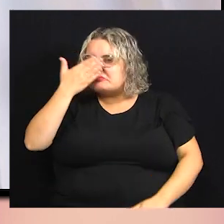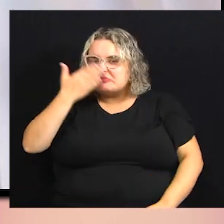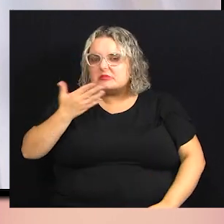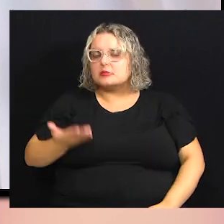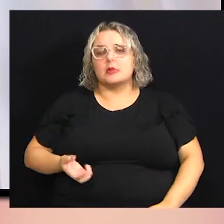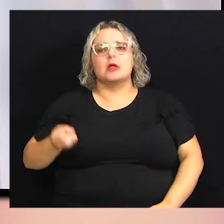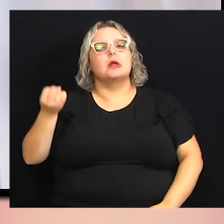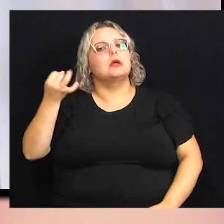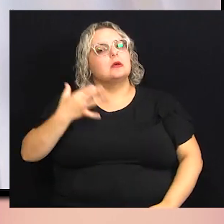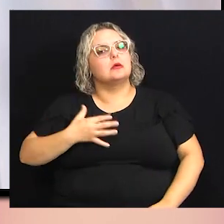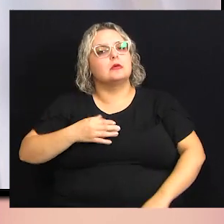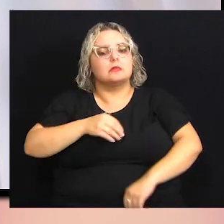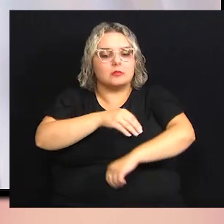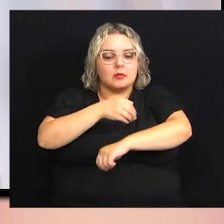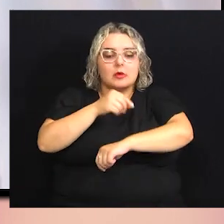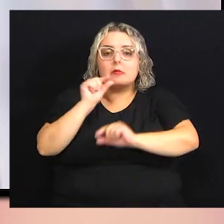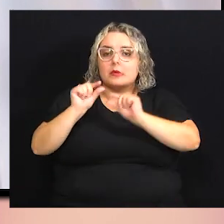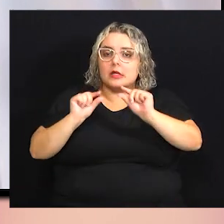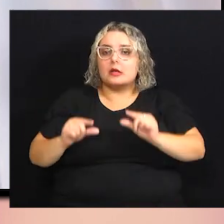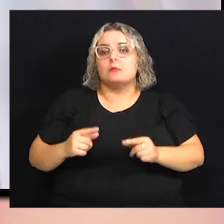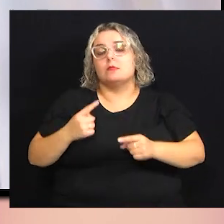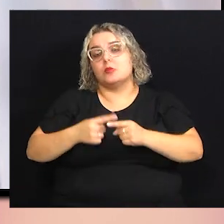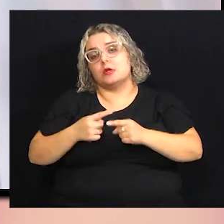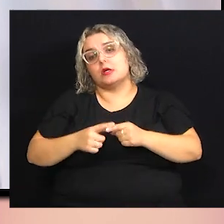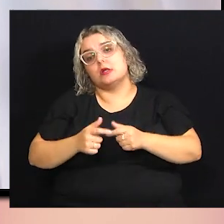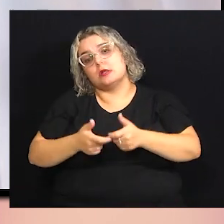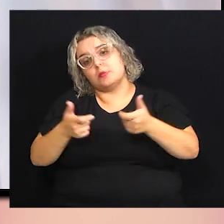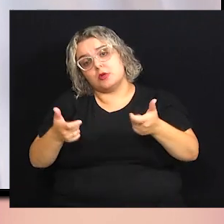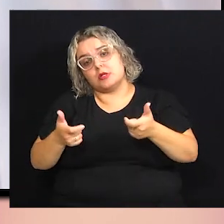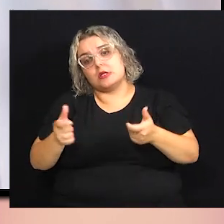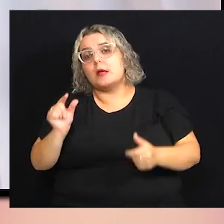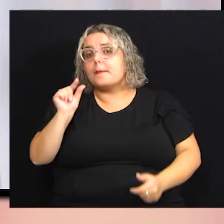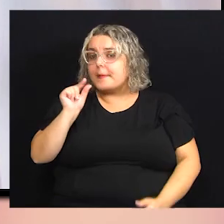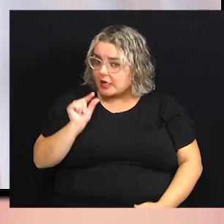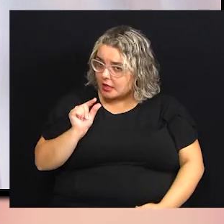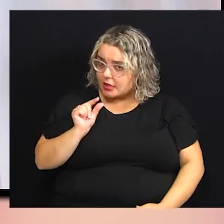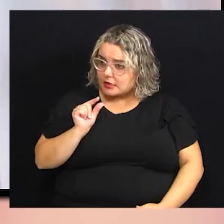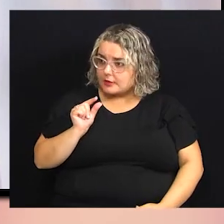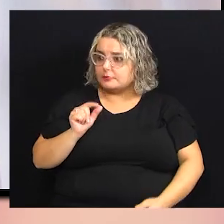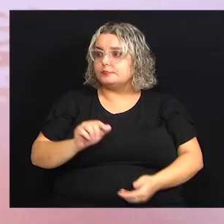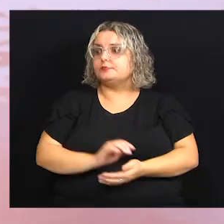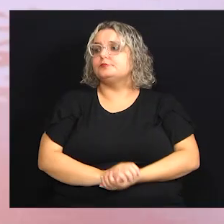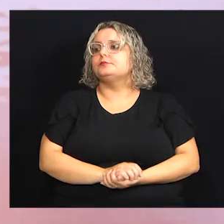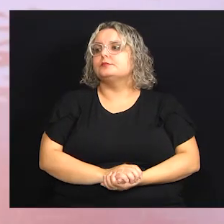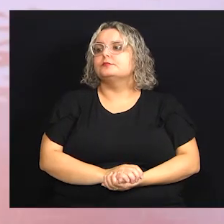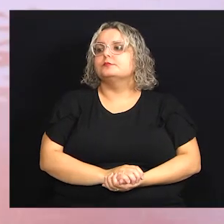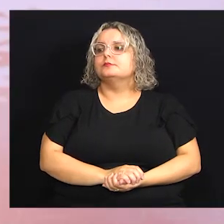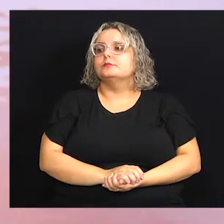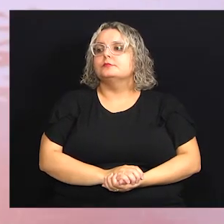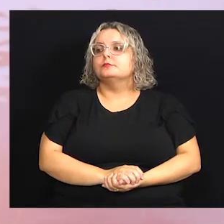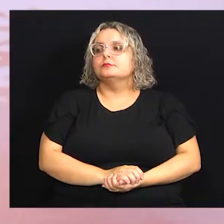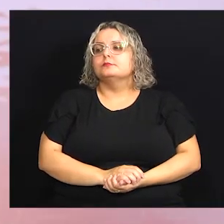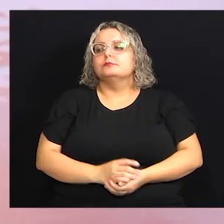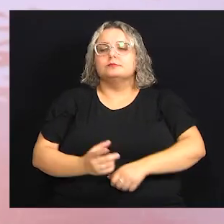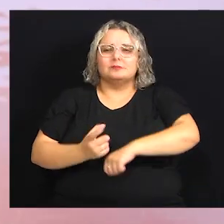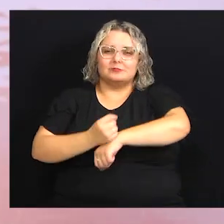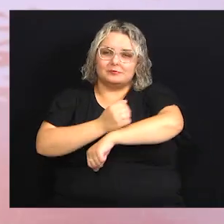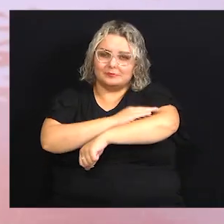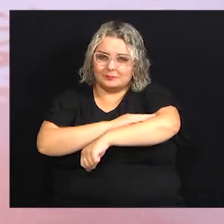a quantidade que você tem que tirar é pequena, porque as lesões, na grande maioria, não são tão grandes. Câncer de